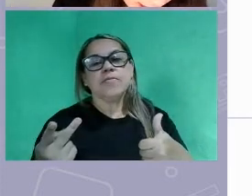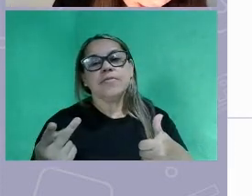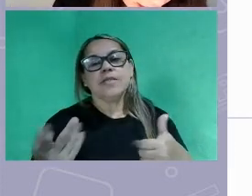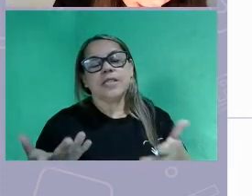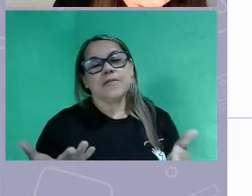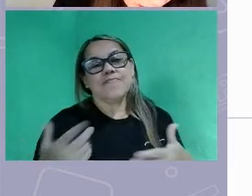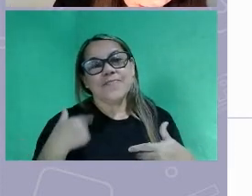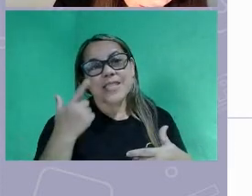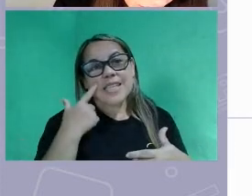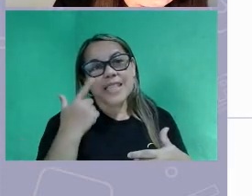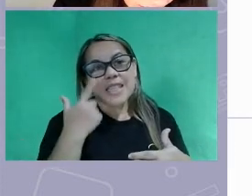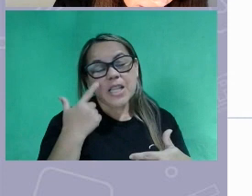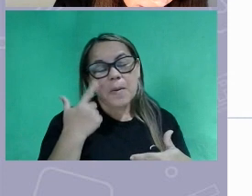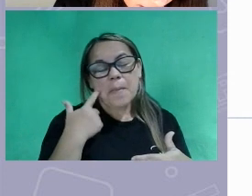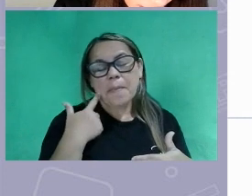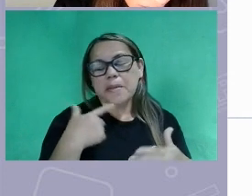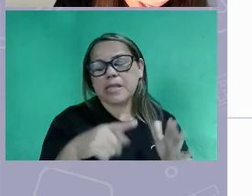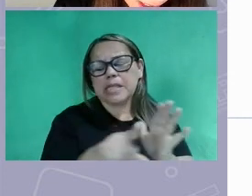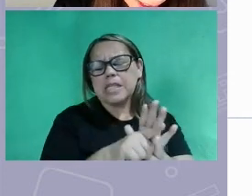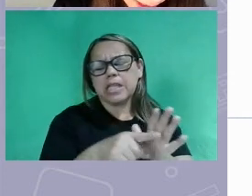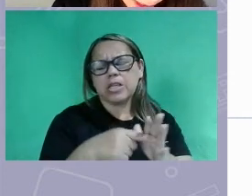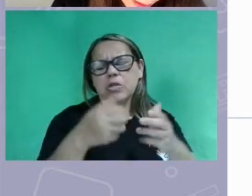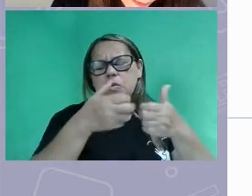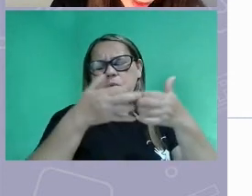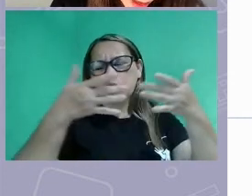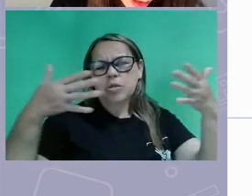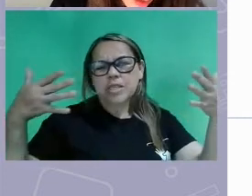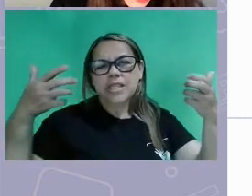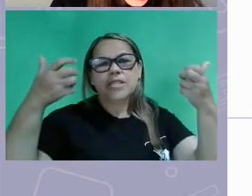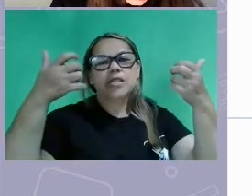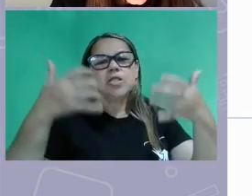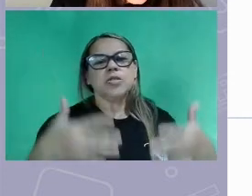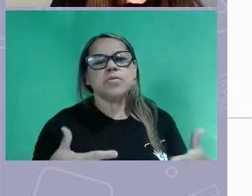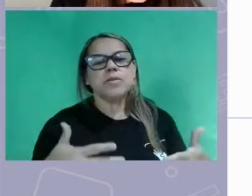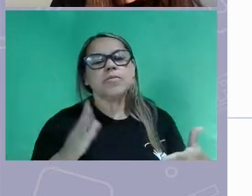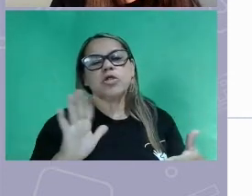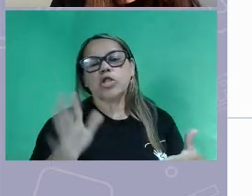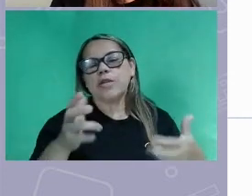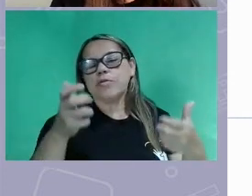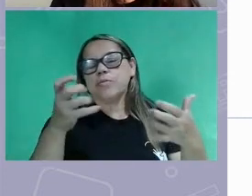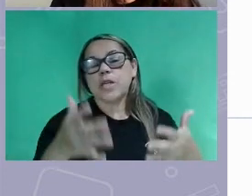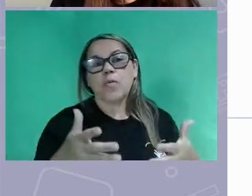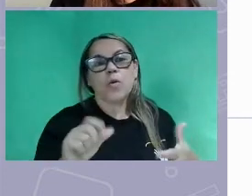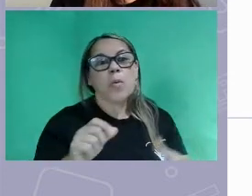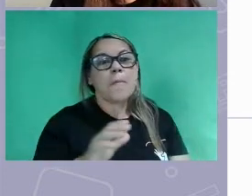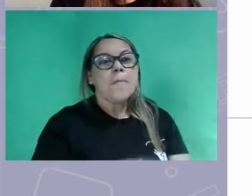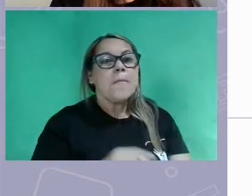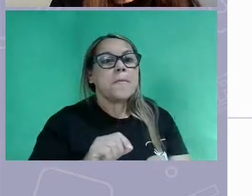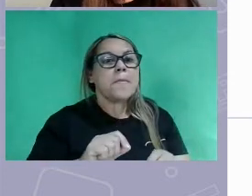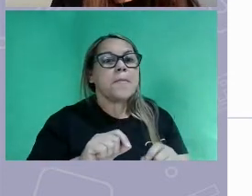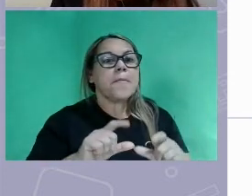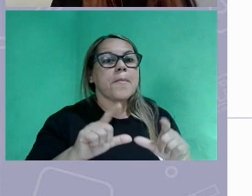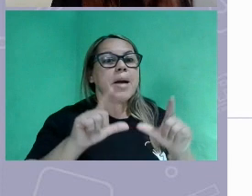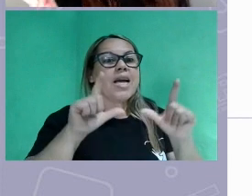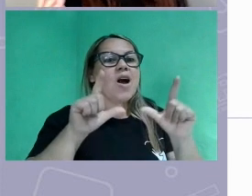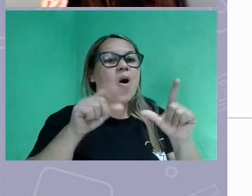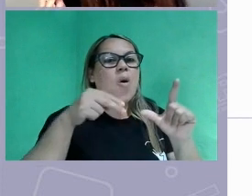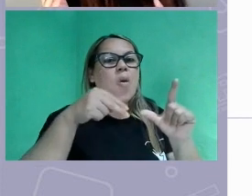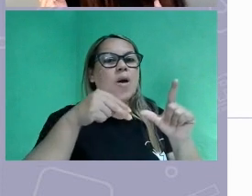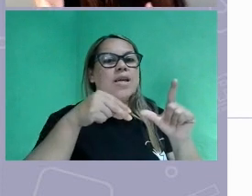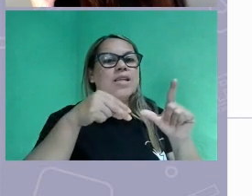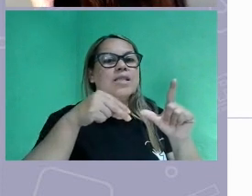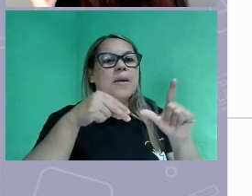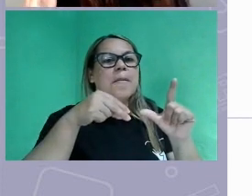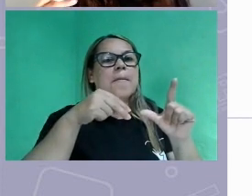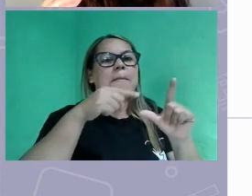dos gases ideais que diz que pv é igual a nrt como eu falei quanto maior o n maior a inclinação